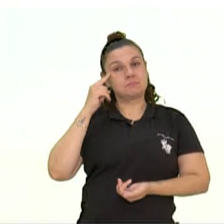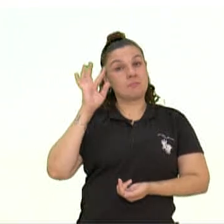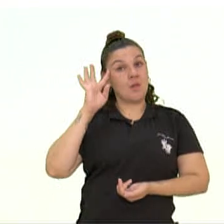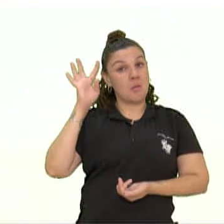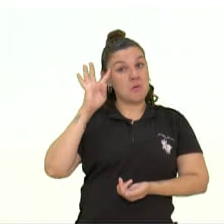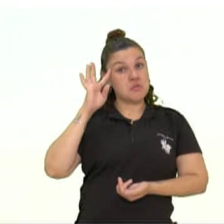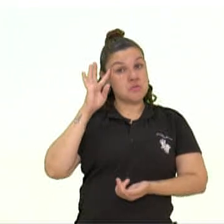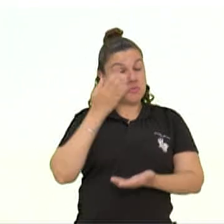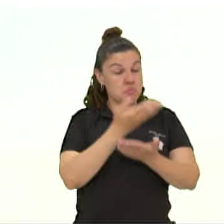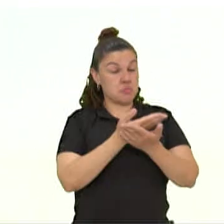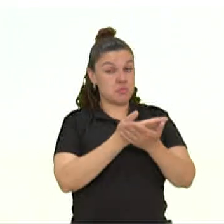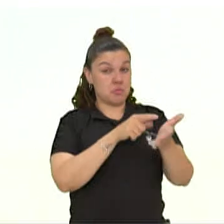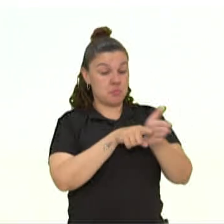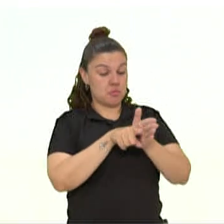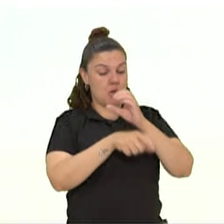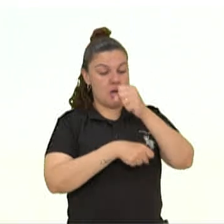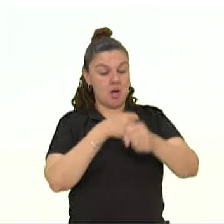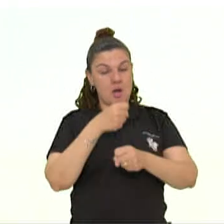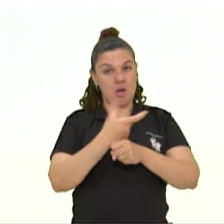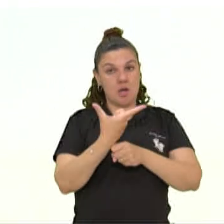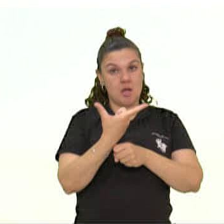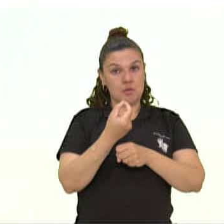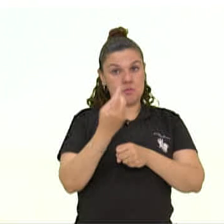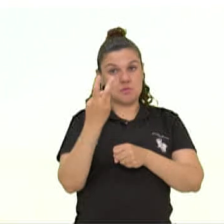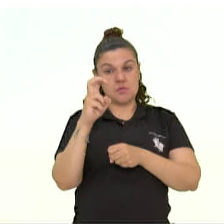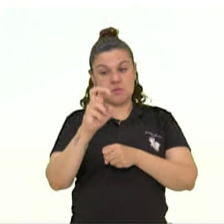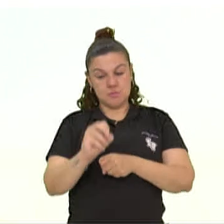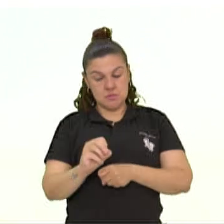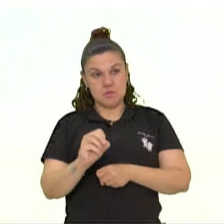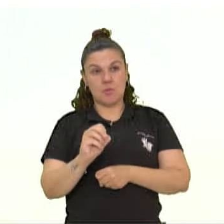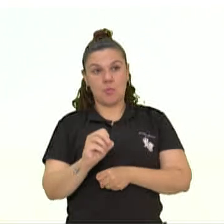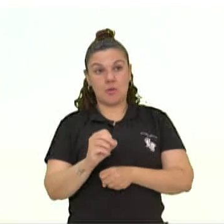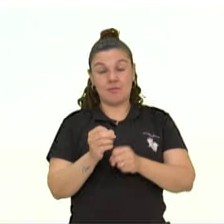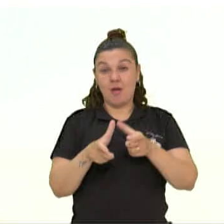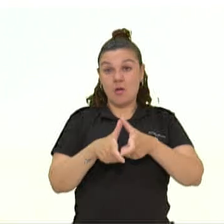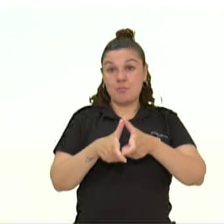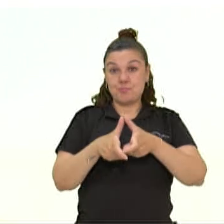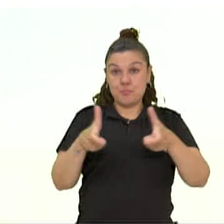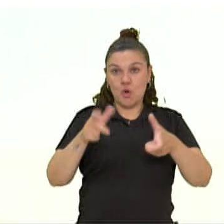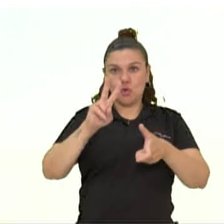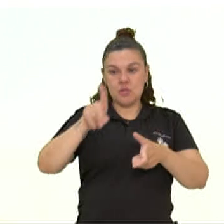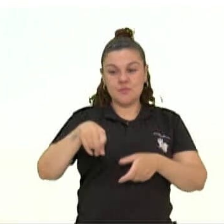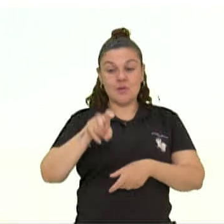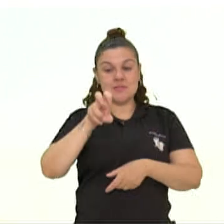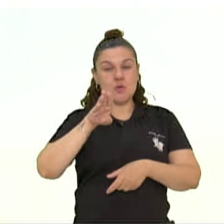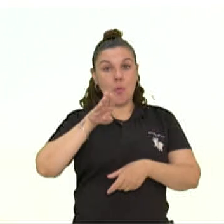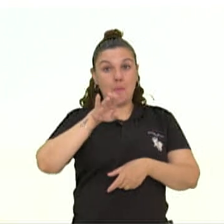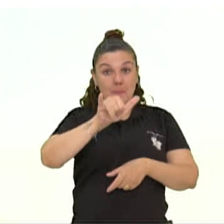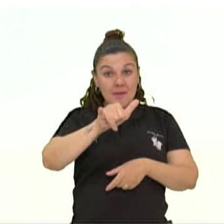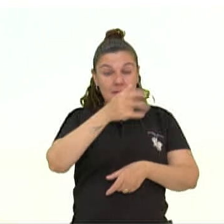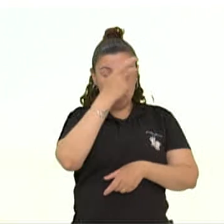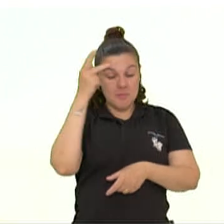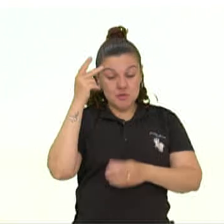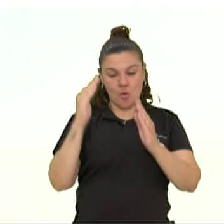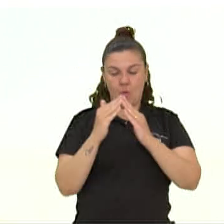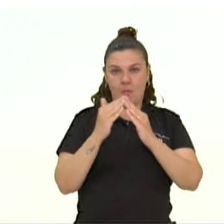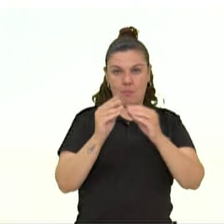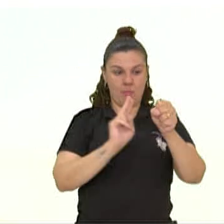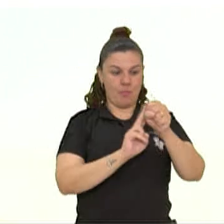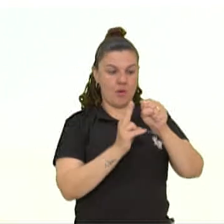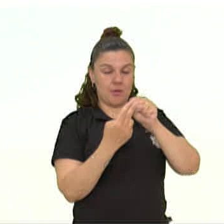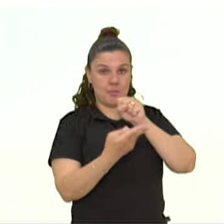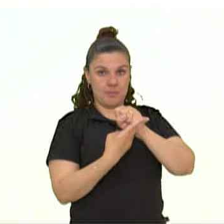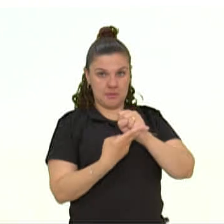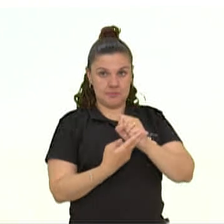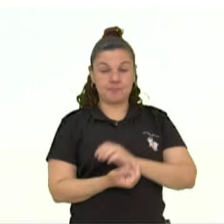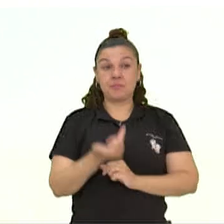Previsões para 2050, o acréscimo de 2,5 bilhões de pessoas às áreas urbanas. Novamente,